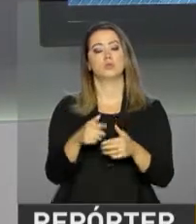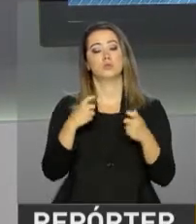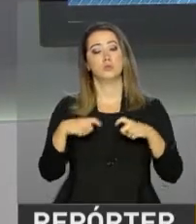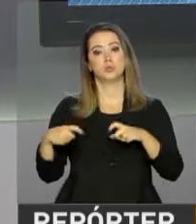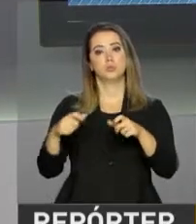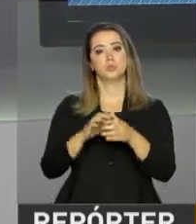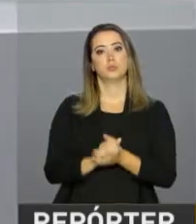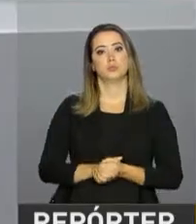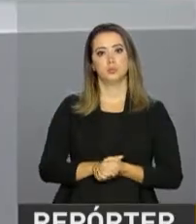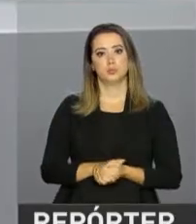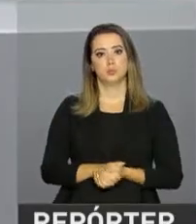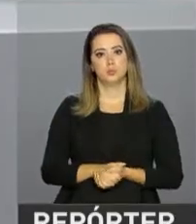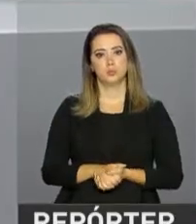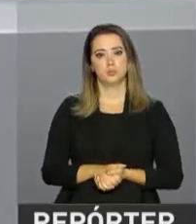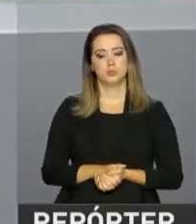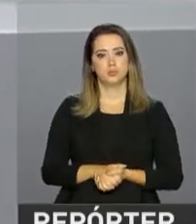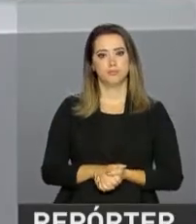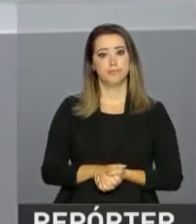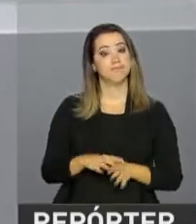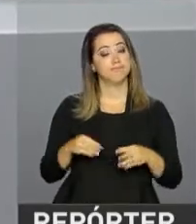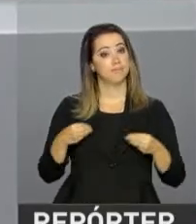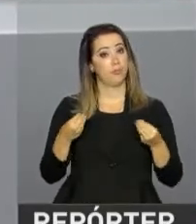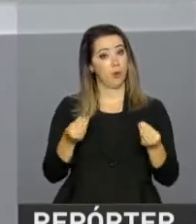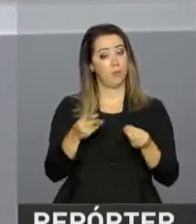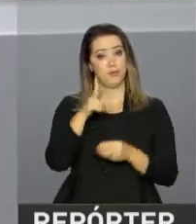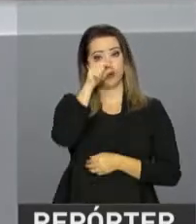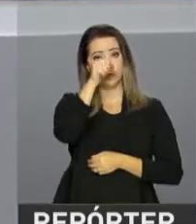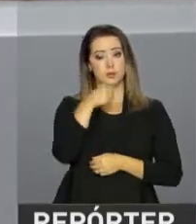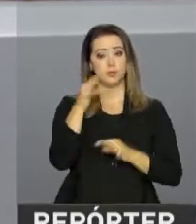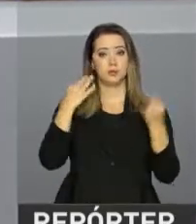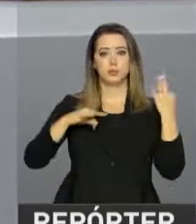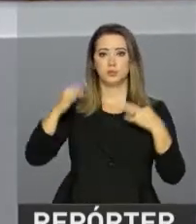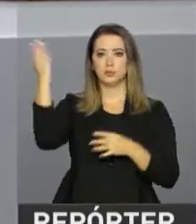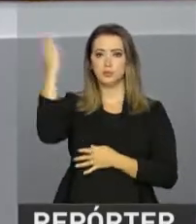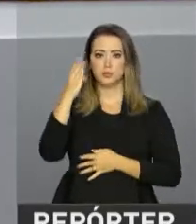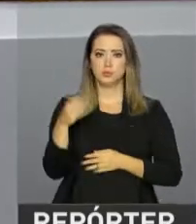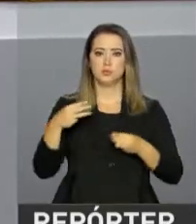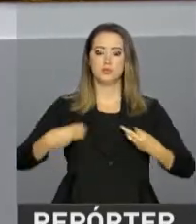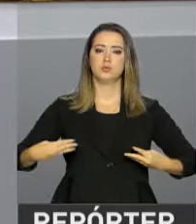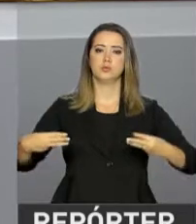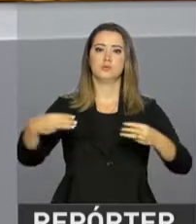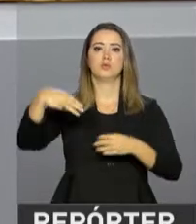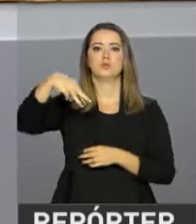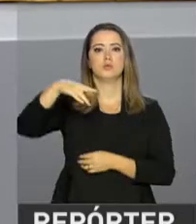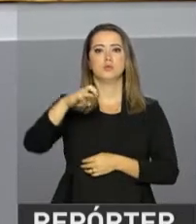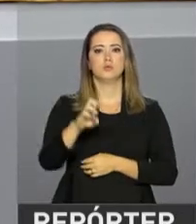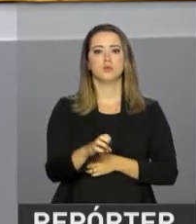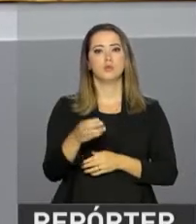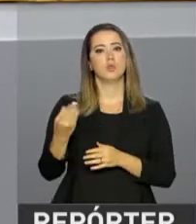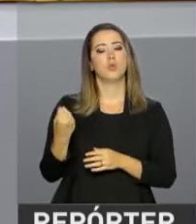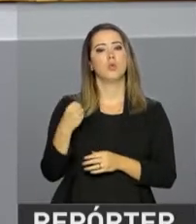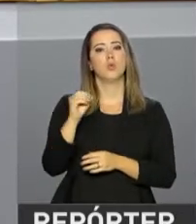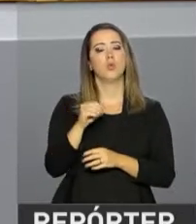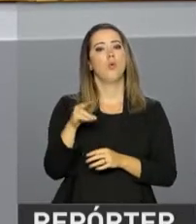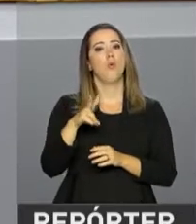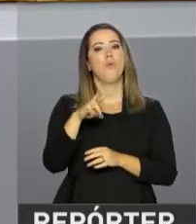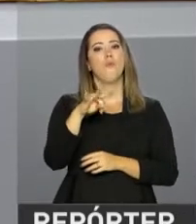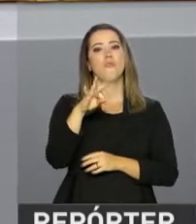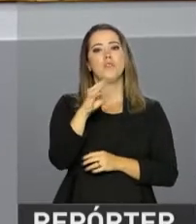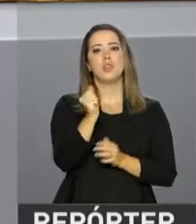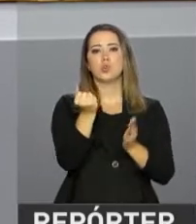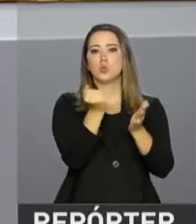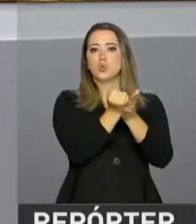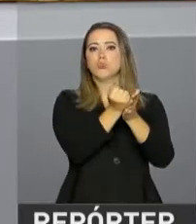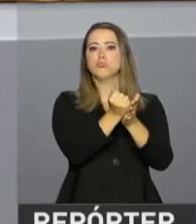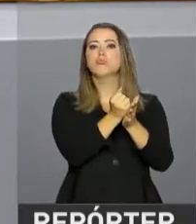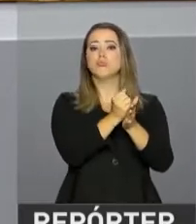postos para fortalecer o turismo brasileiro o ministério das relações exteriores está implantando o visto eletrônico para